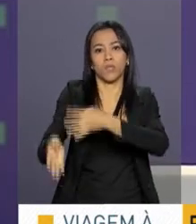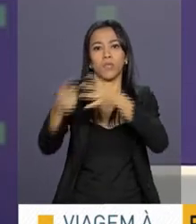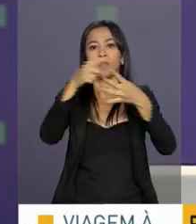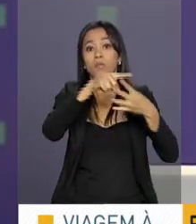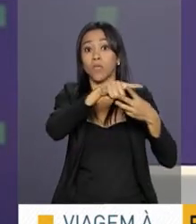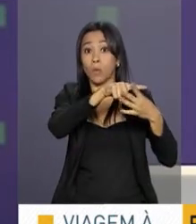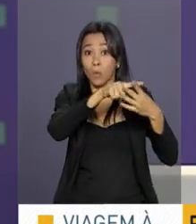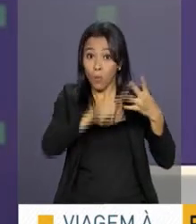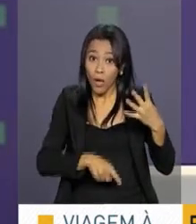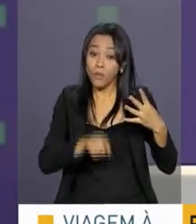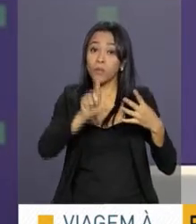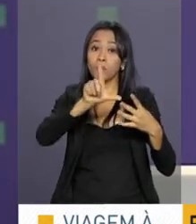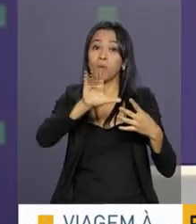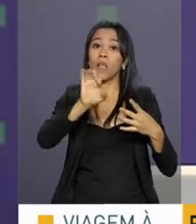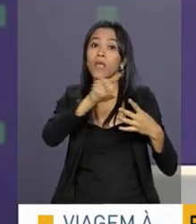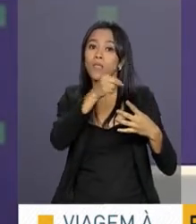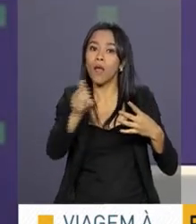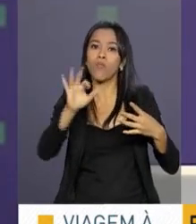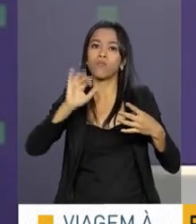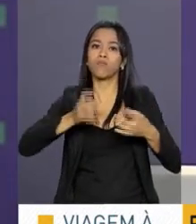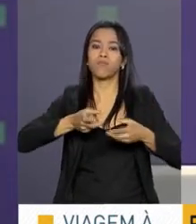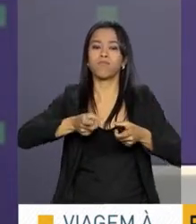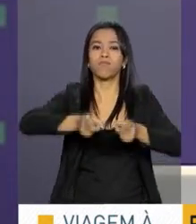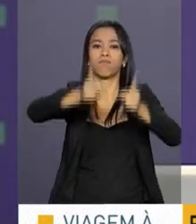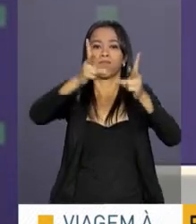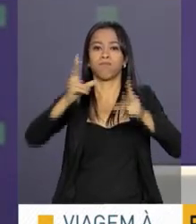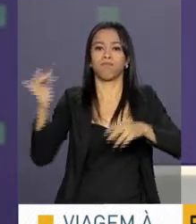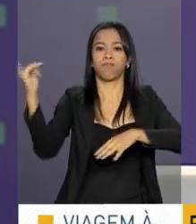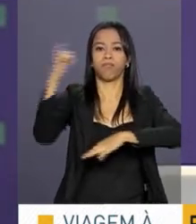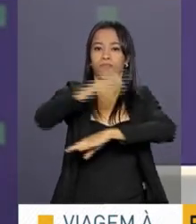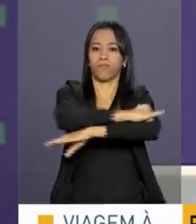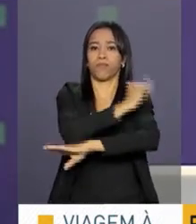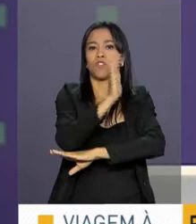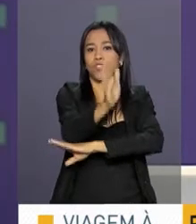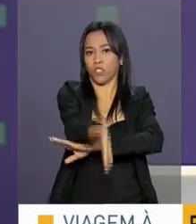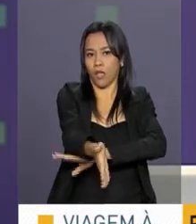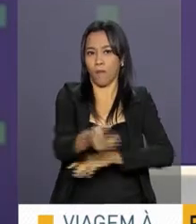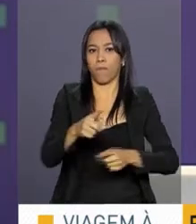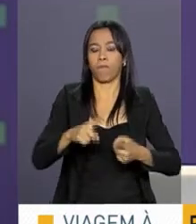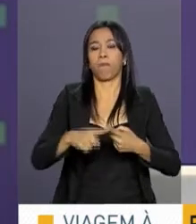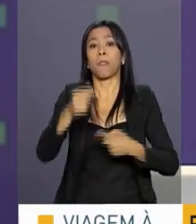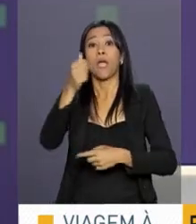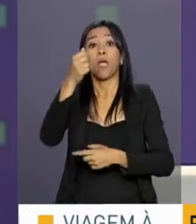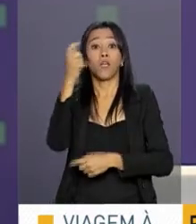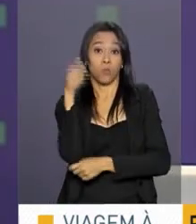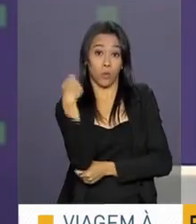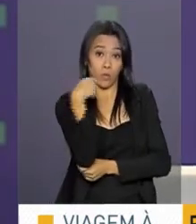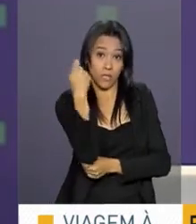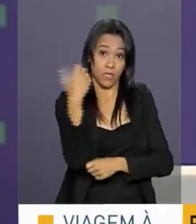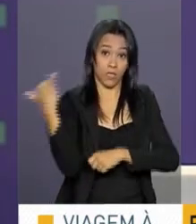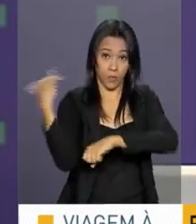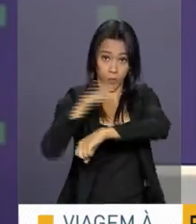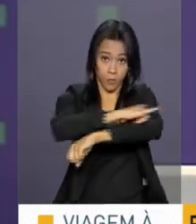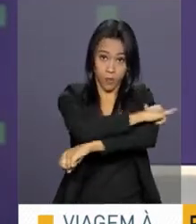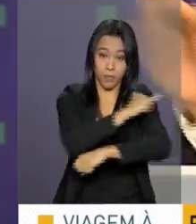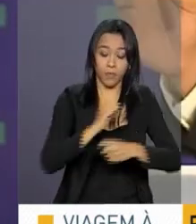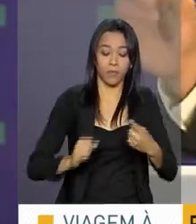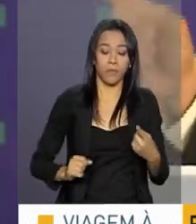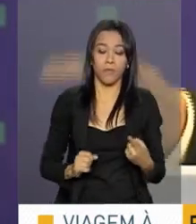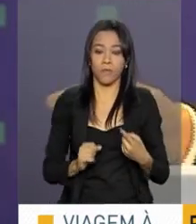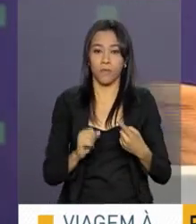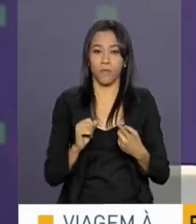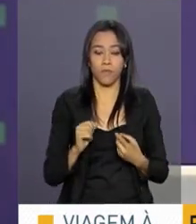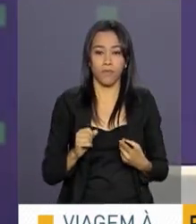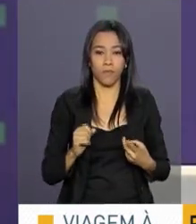de aeroportos. 4 grandes aeroportos do Brasil, né, já foram a leilão. O aeroporto de Porto Alegre, o aeroporto de... Até